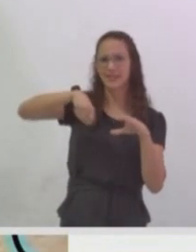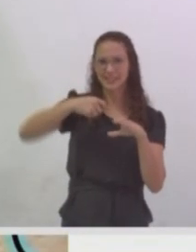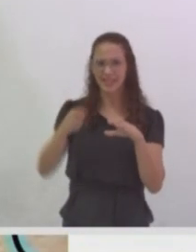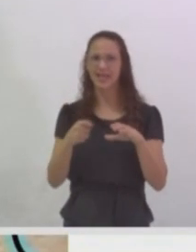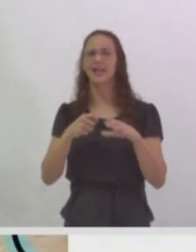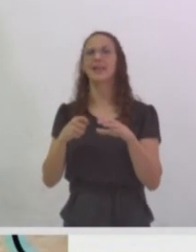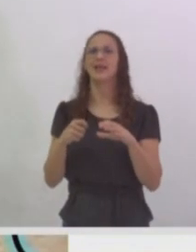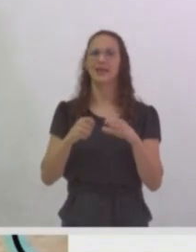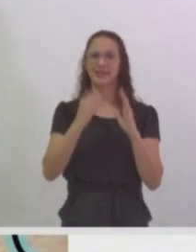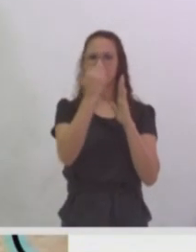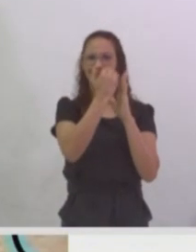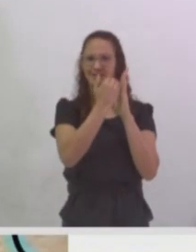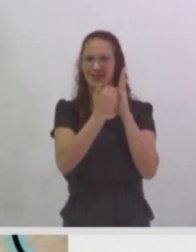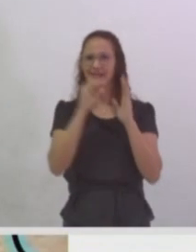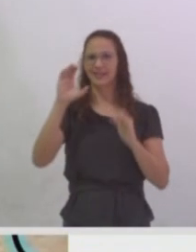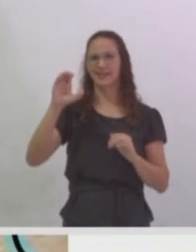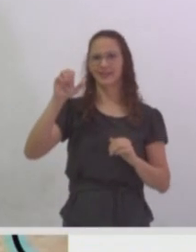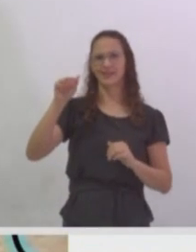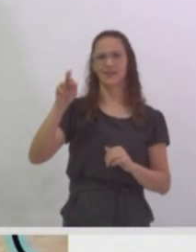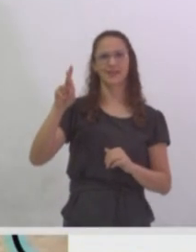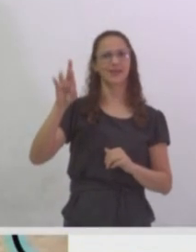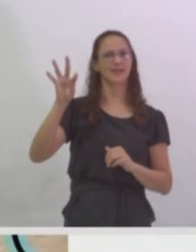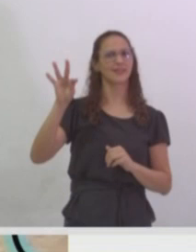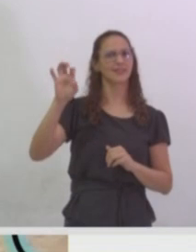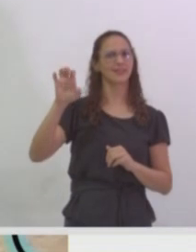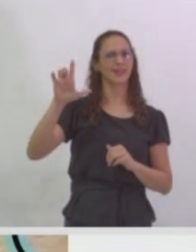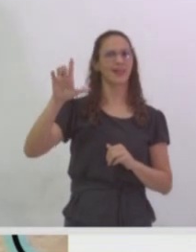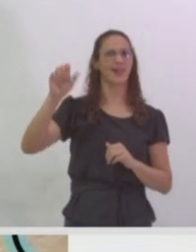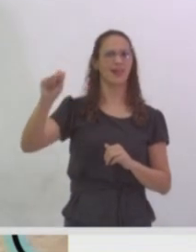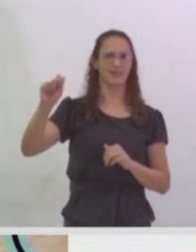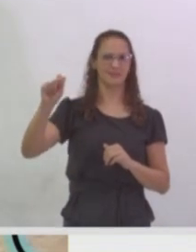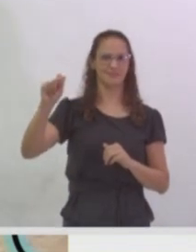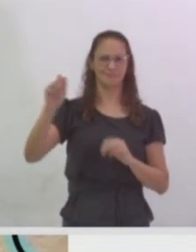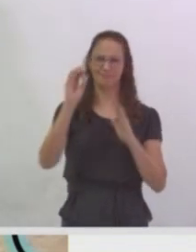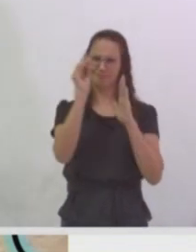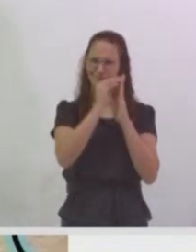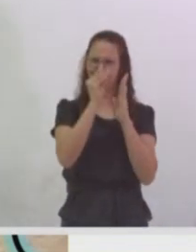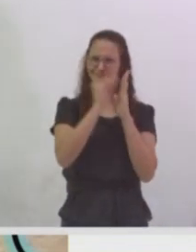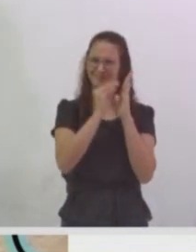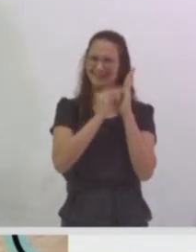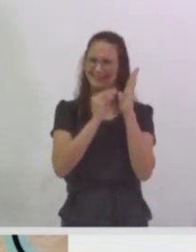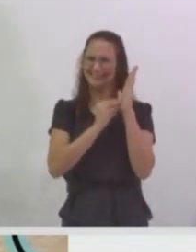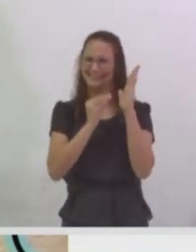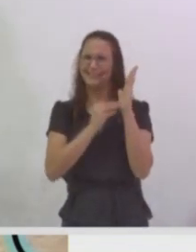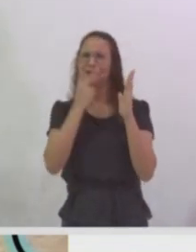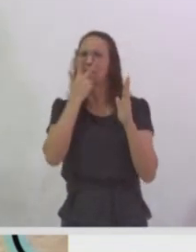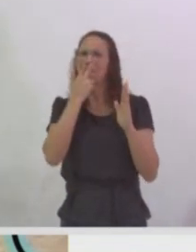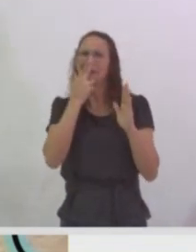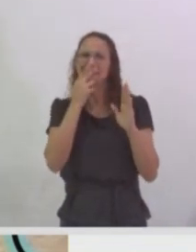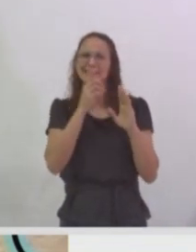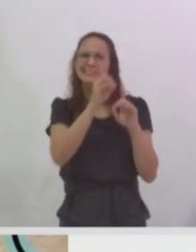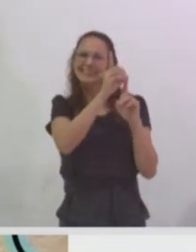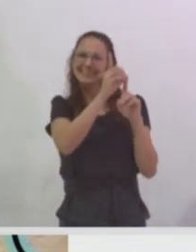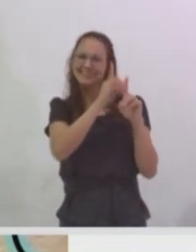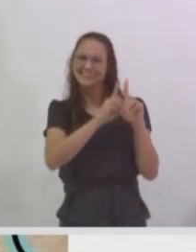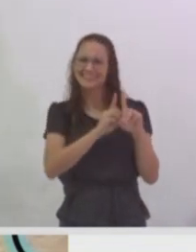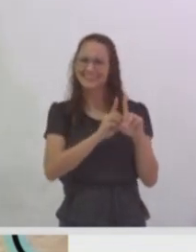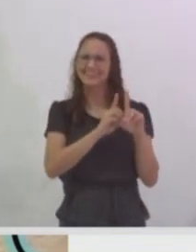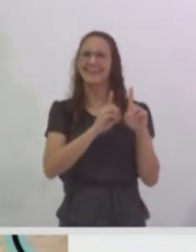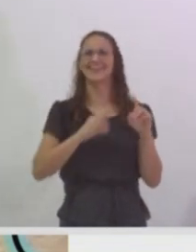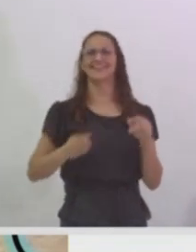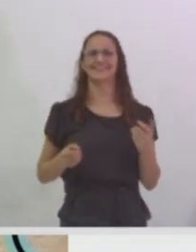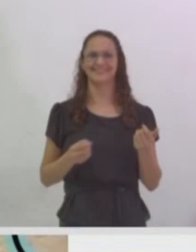Heitor, dia após dia, juntando suas palavras, que pareciam até um dicionário. Porém, ele ficou